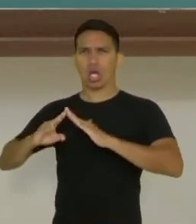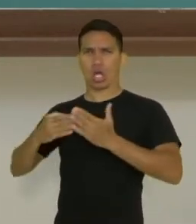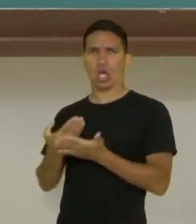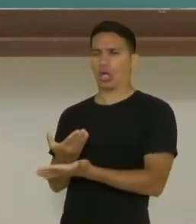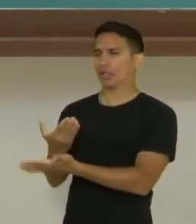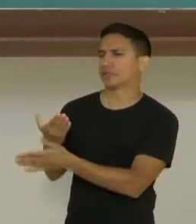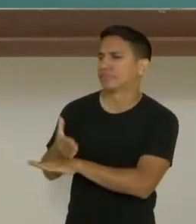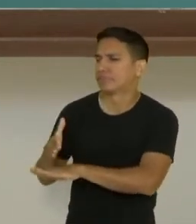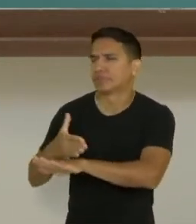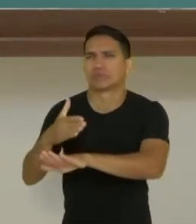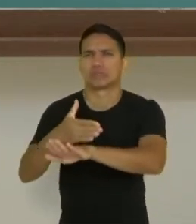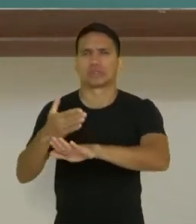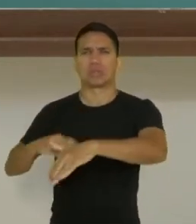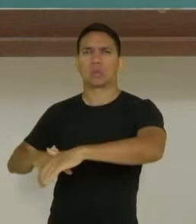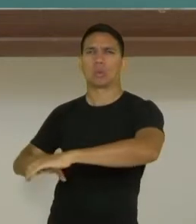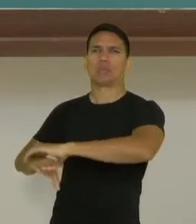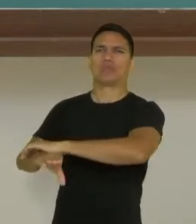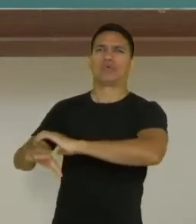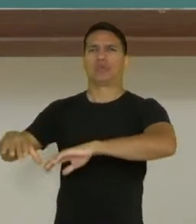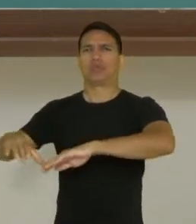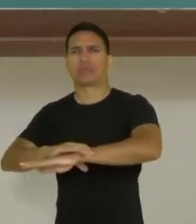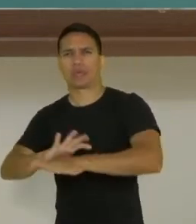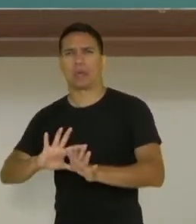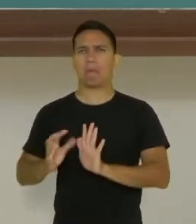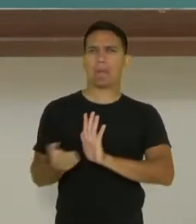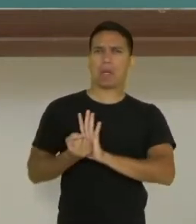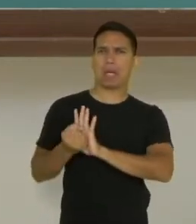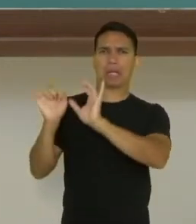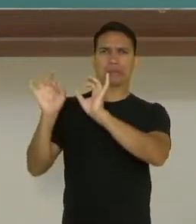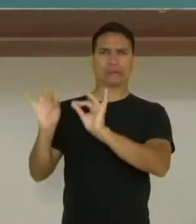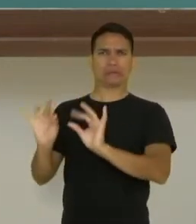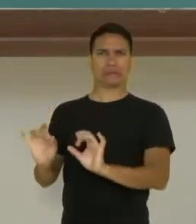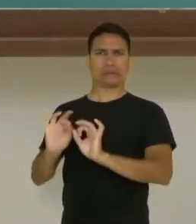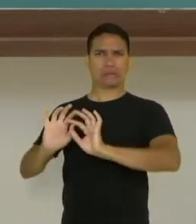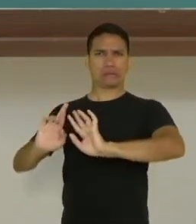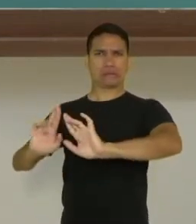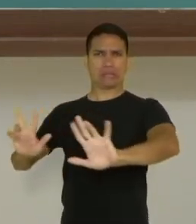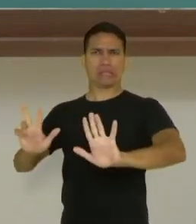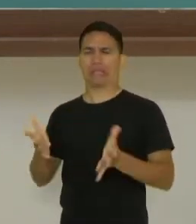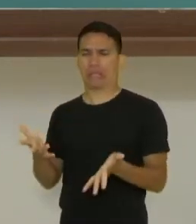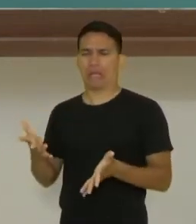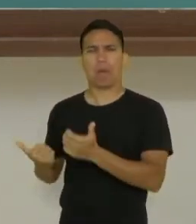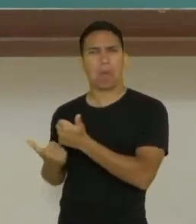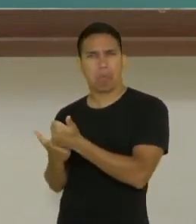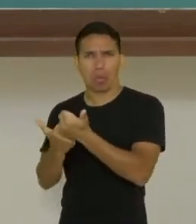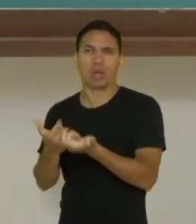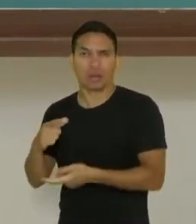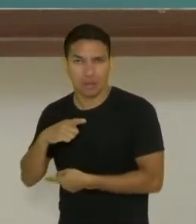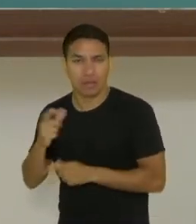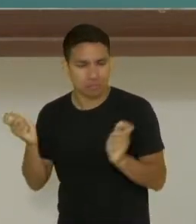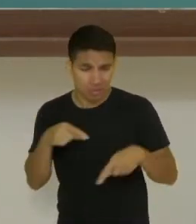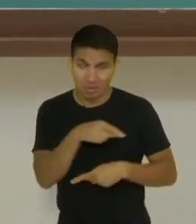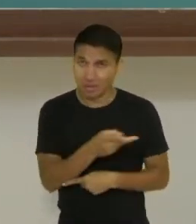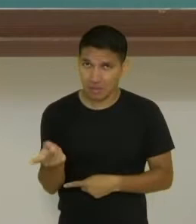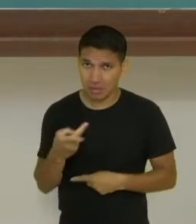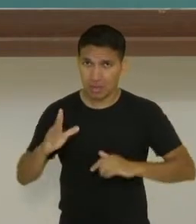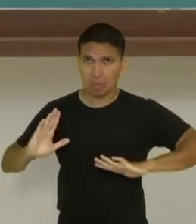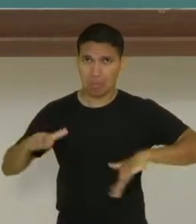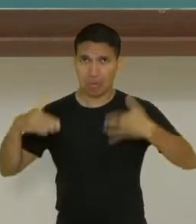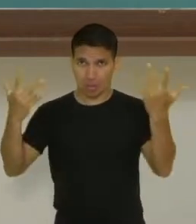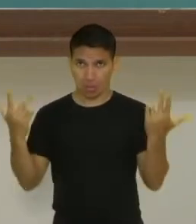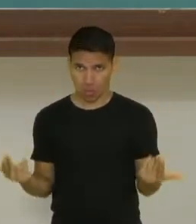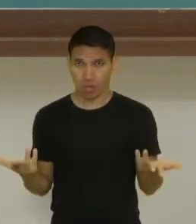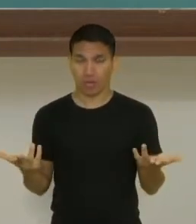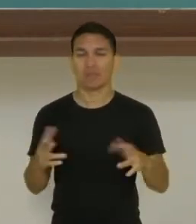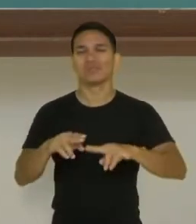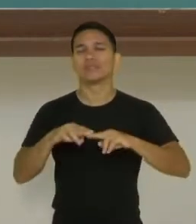com chuteiras as diversas marcas materiais esportivos apoio então infelizmente quando nossa canção